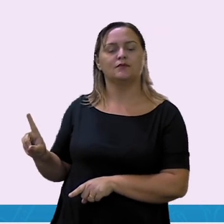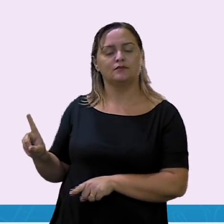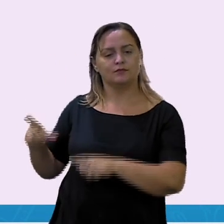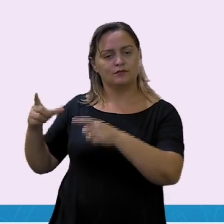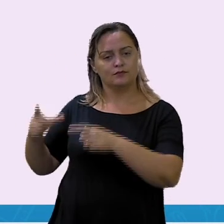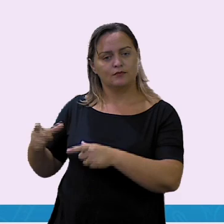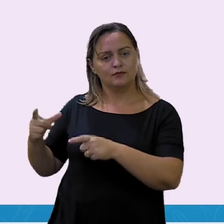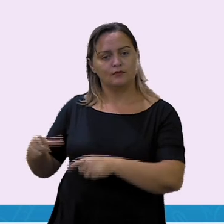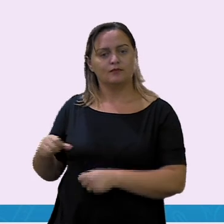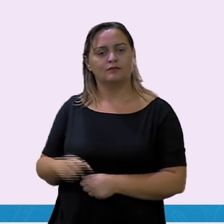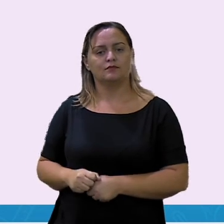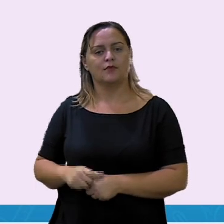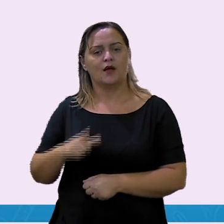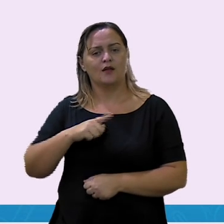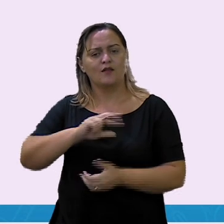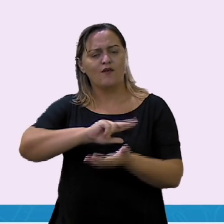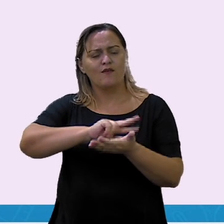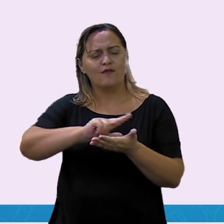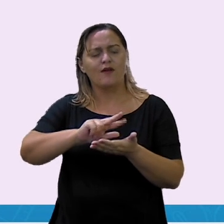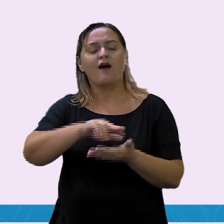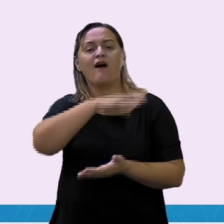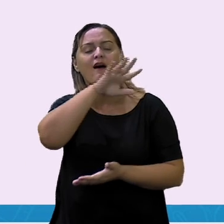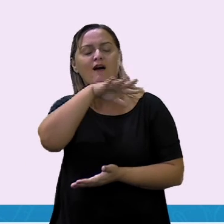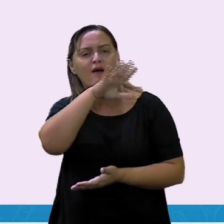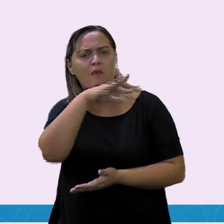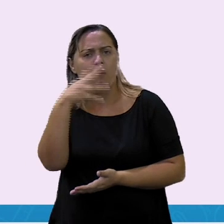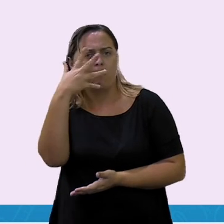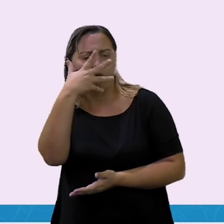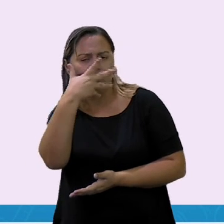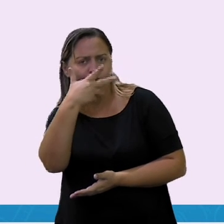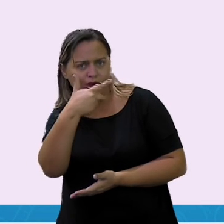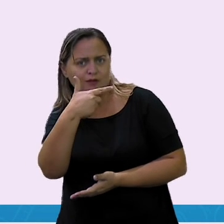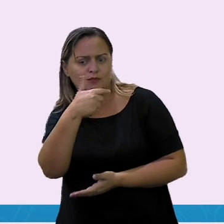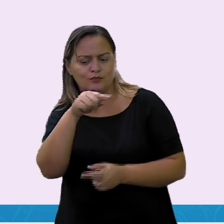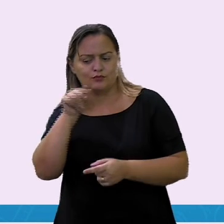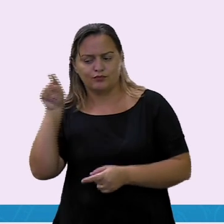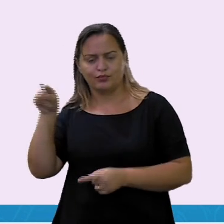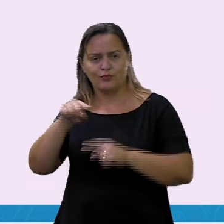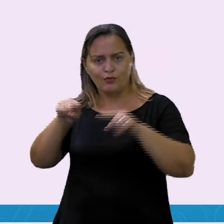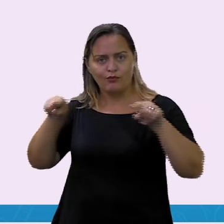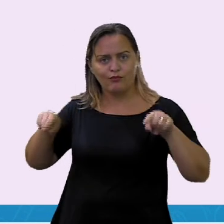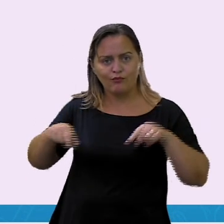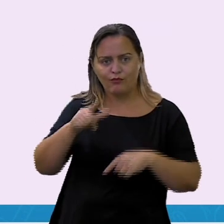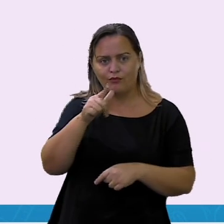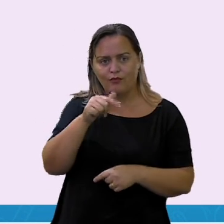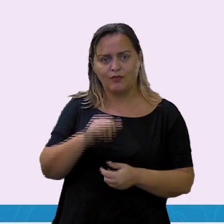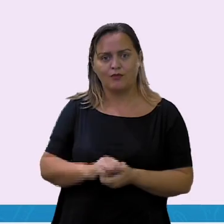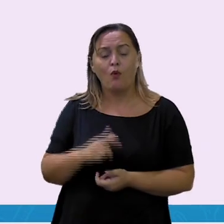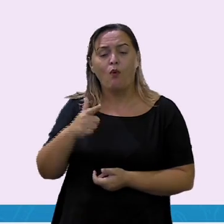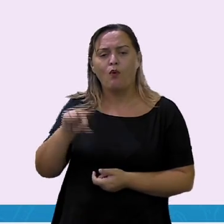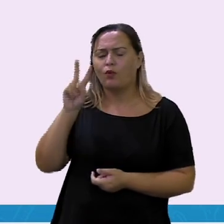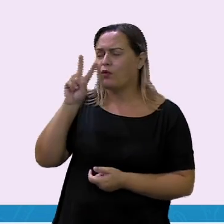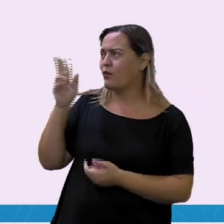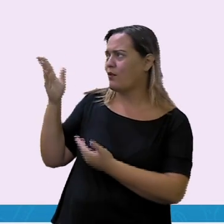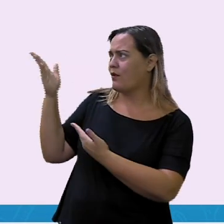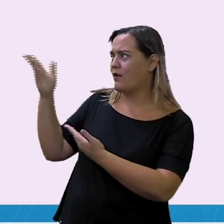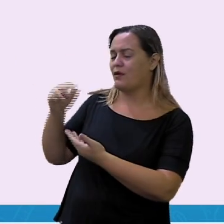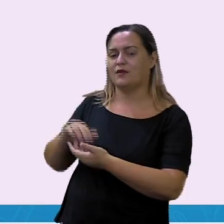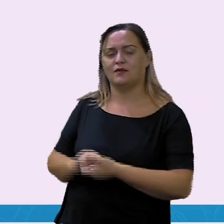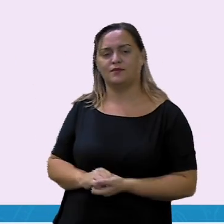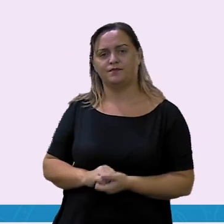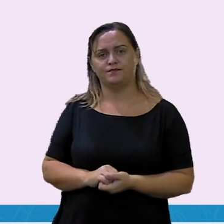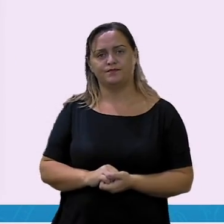águas abrigam carpas coloridas japonesas. Outro grande exemplo é a Catedral Metropolitana